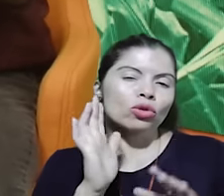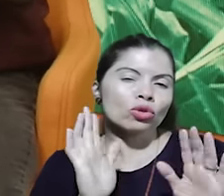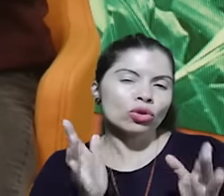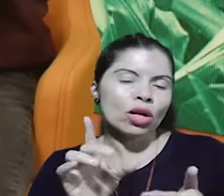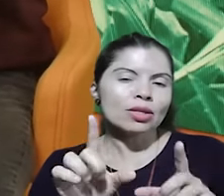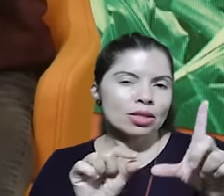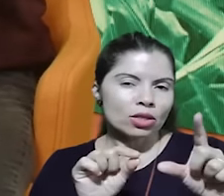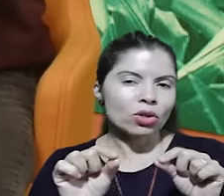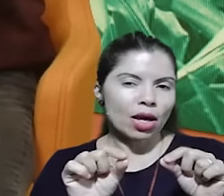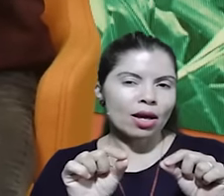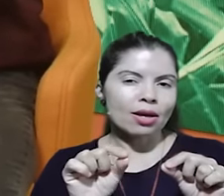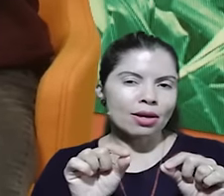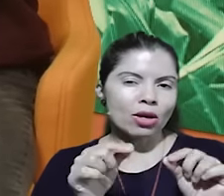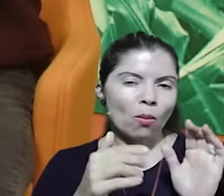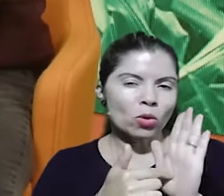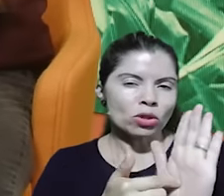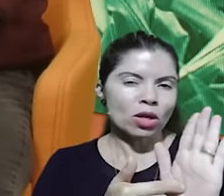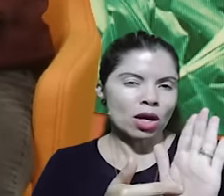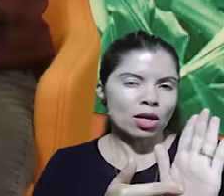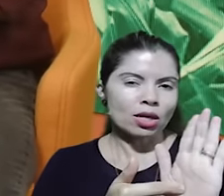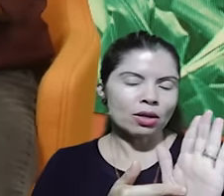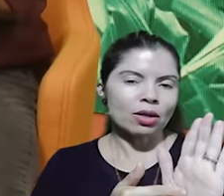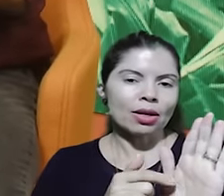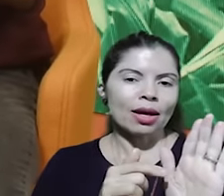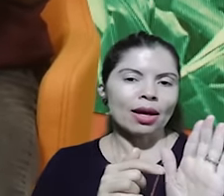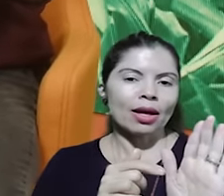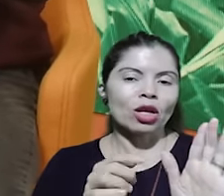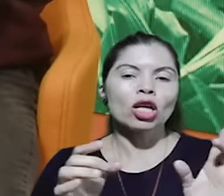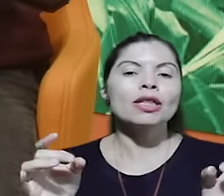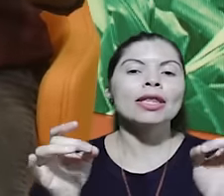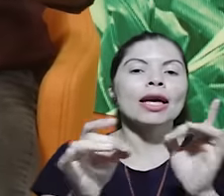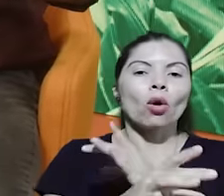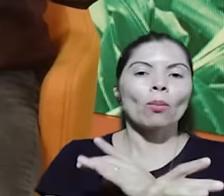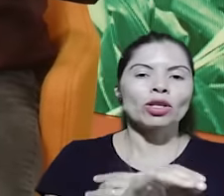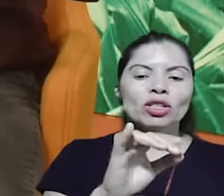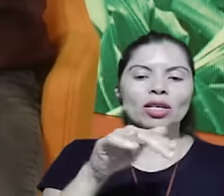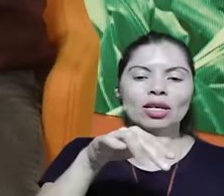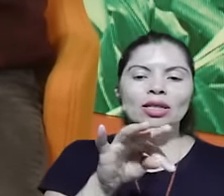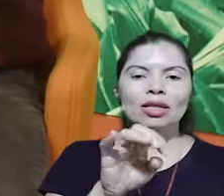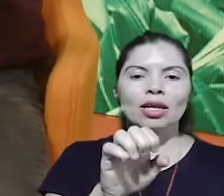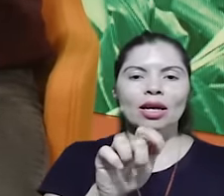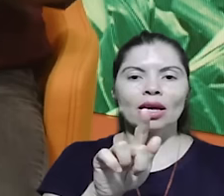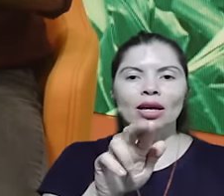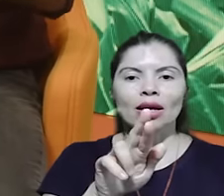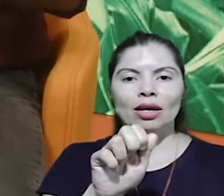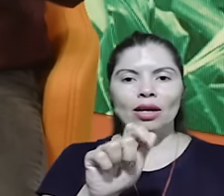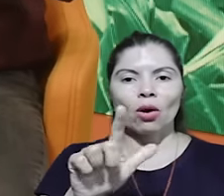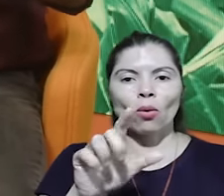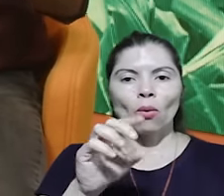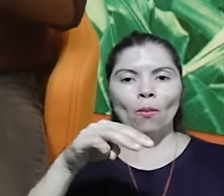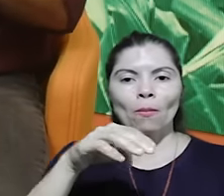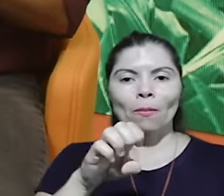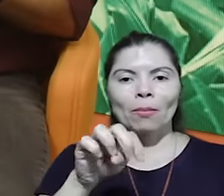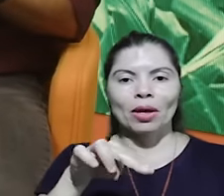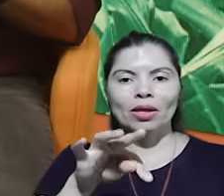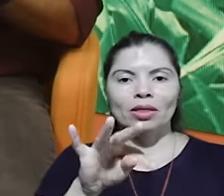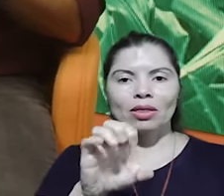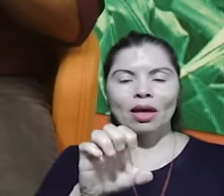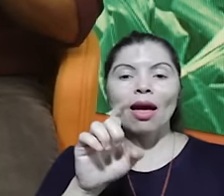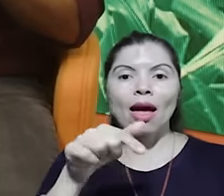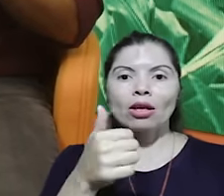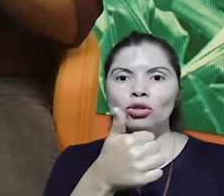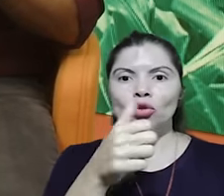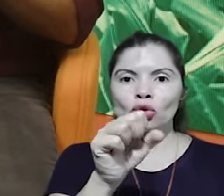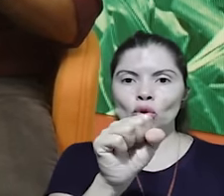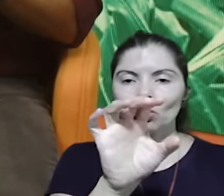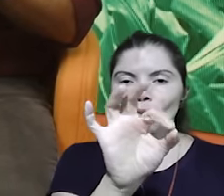selecionar no item quando a gente coloca ali integralmente né eu escrevo integralmente eu coloco qual alíquota 18% essa alíquota ela é para